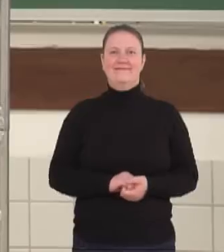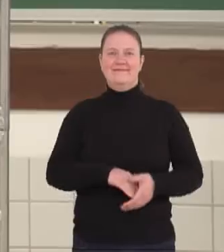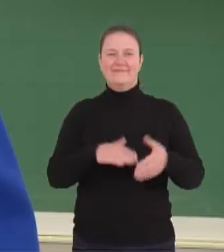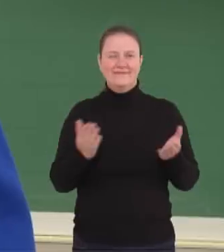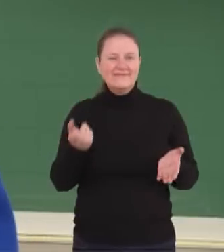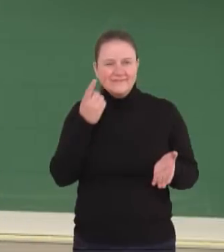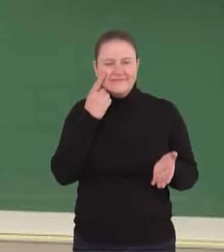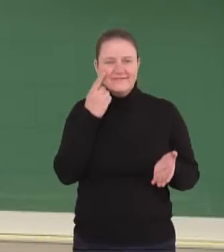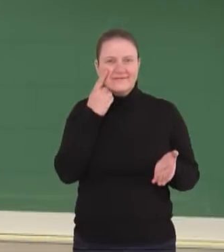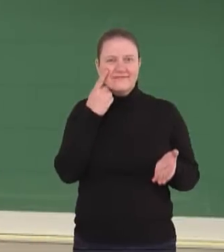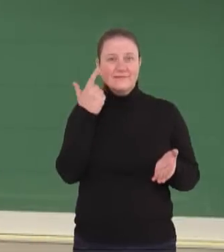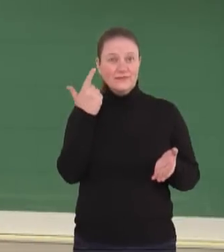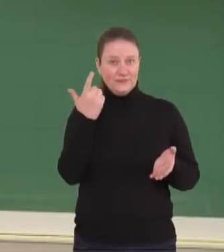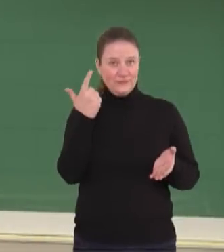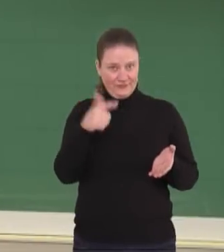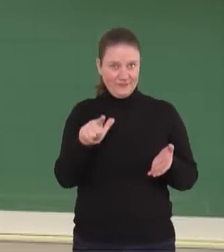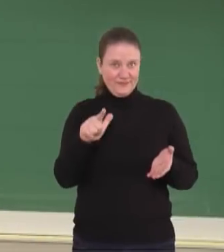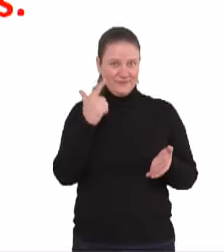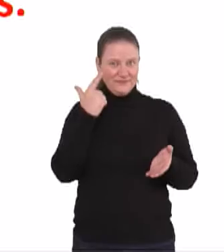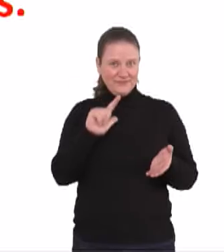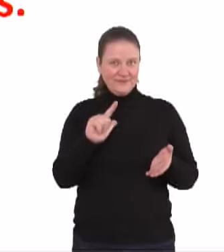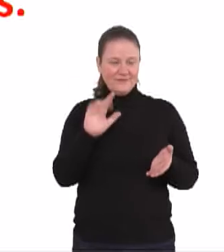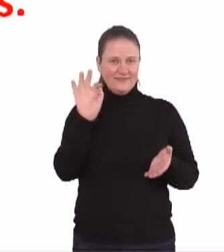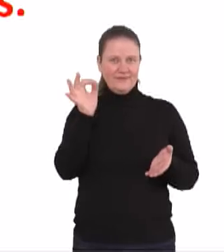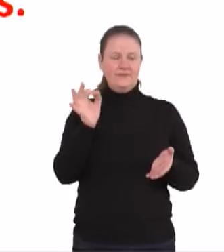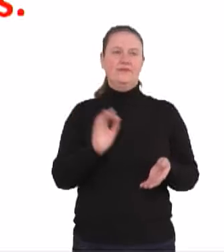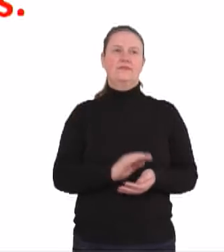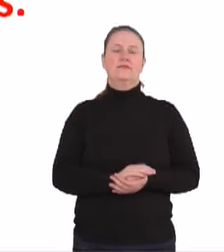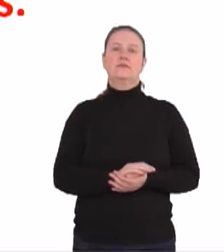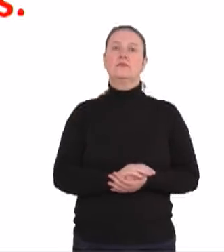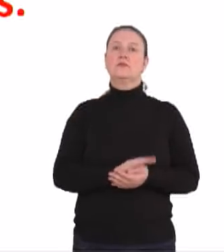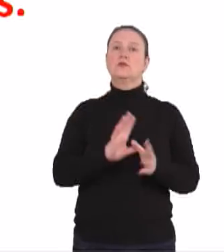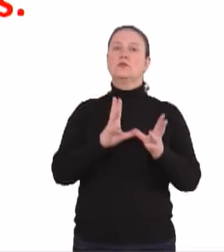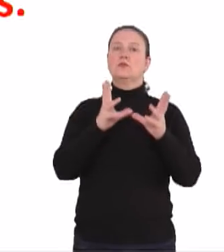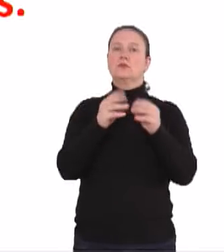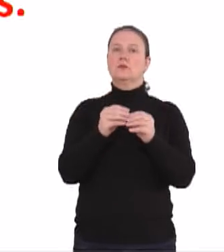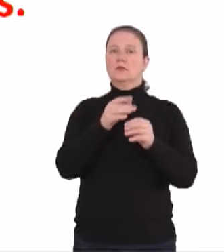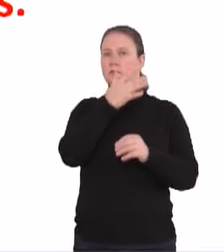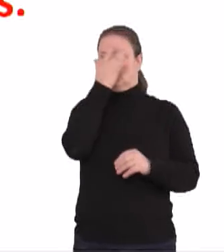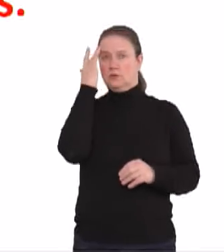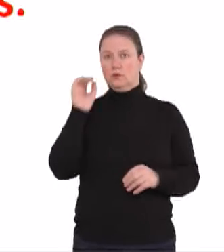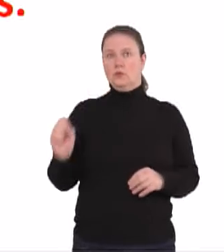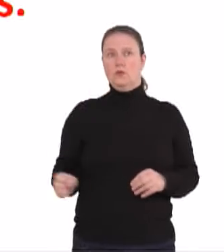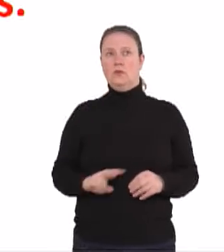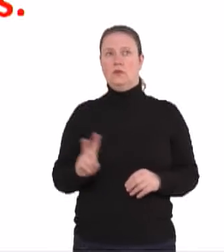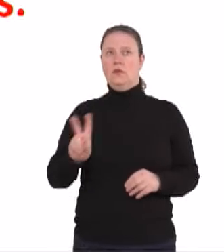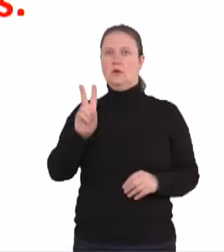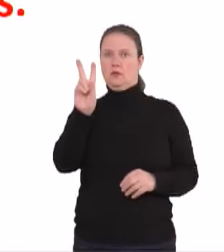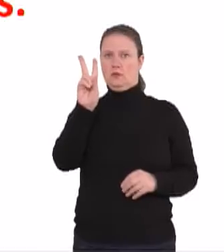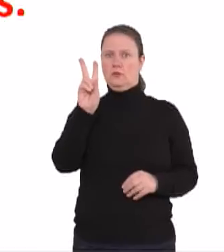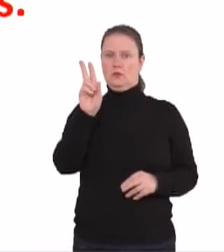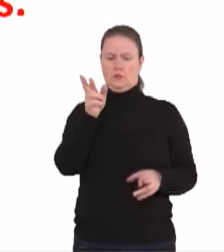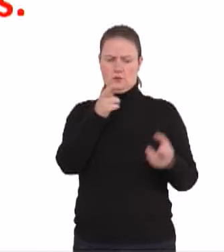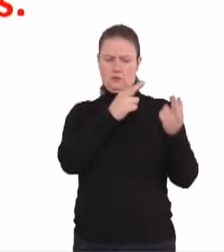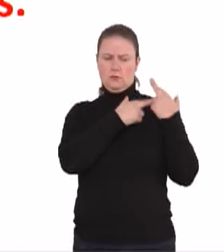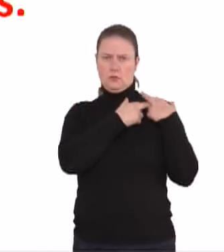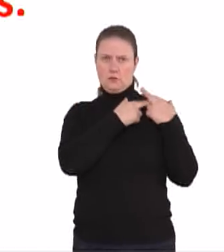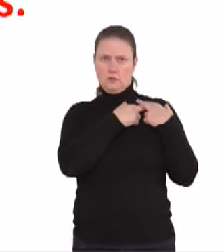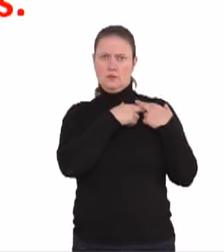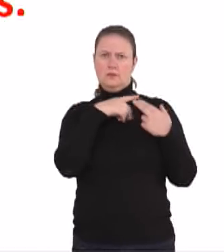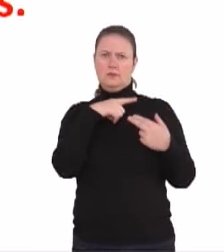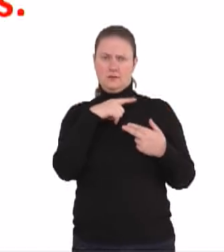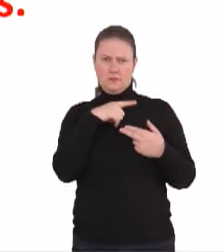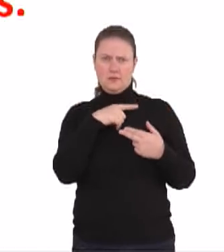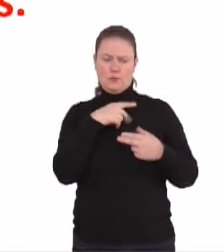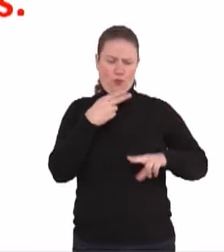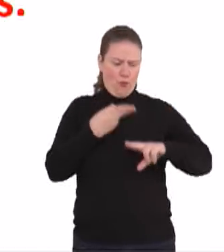Vamos ver então quem conseguiu acertar, olha lá. Então, todas as pessoas têm seu valor e são úteis, né? Então, ali na lenda, no conto